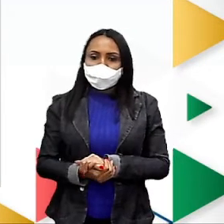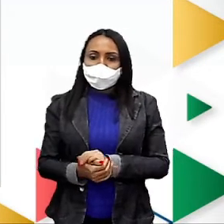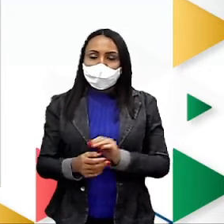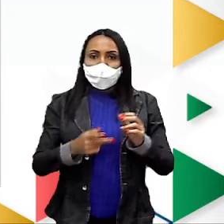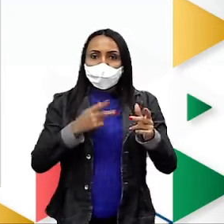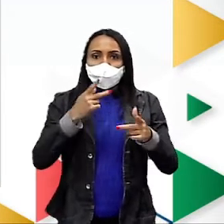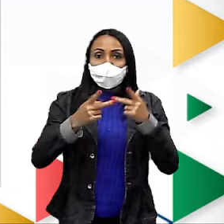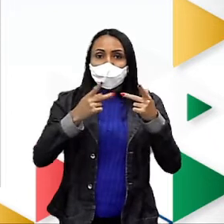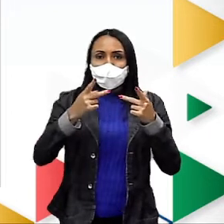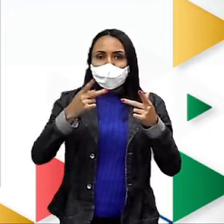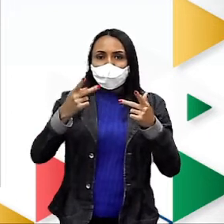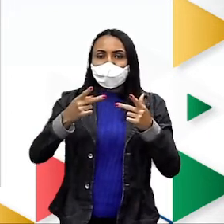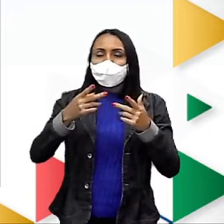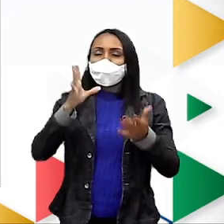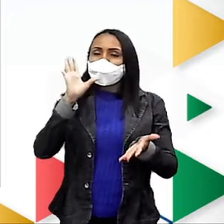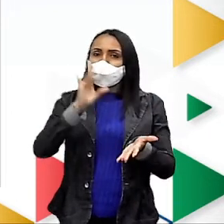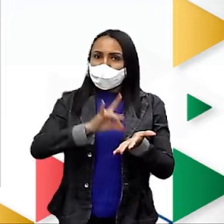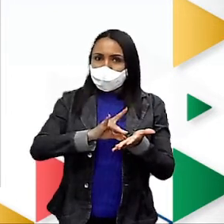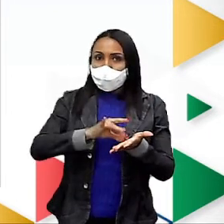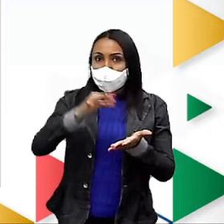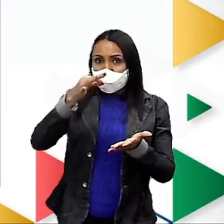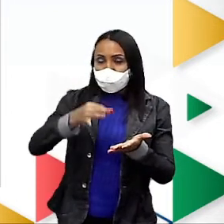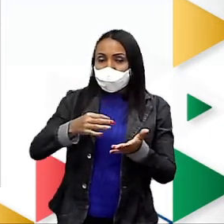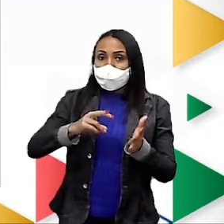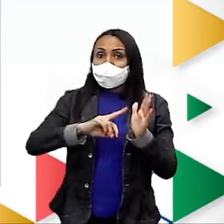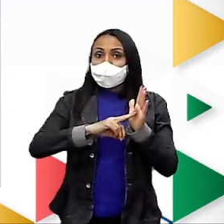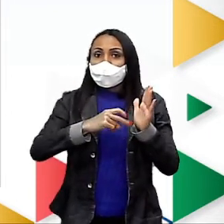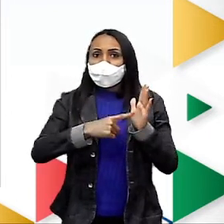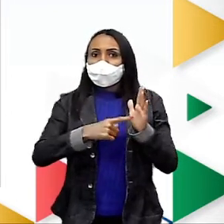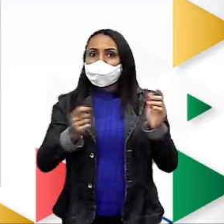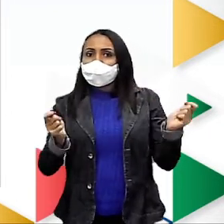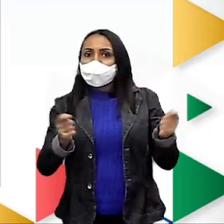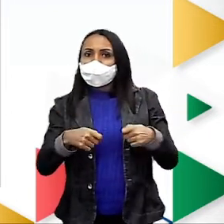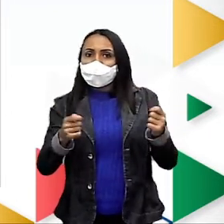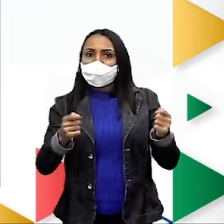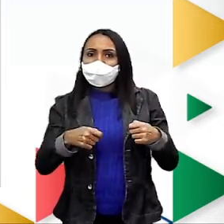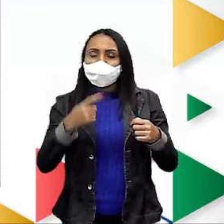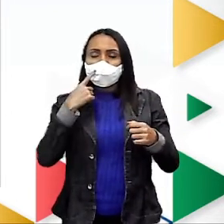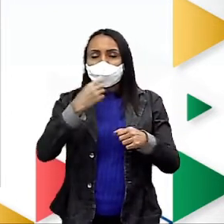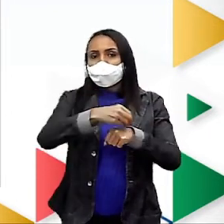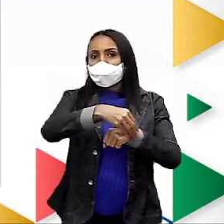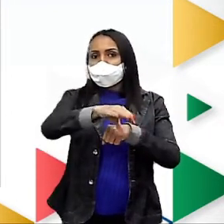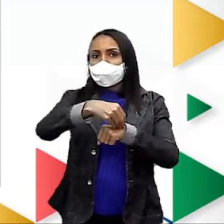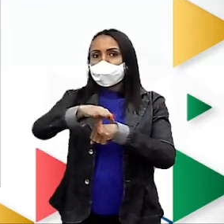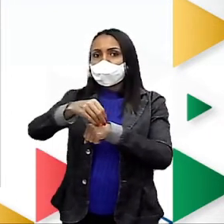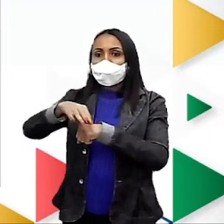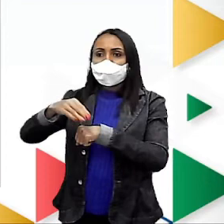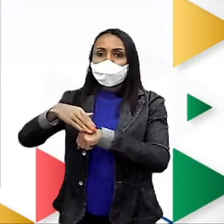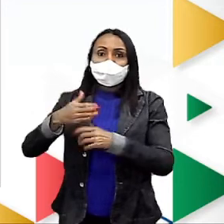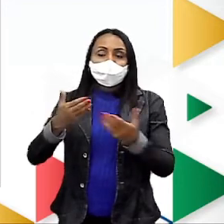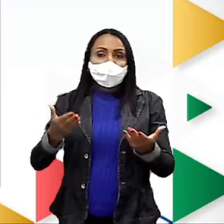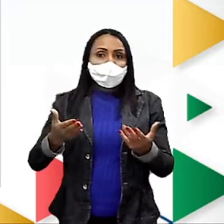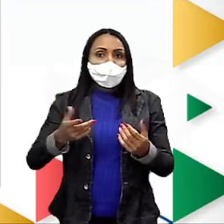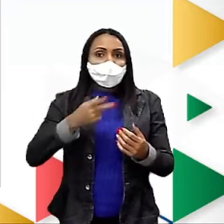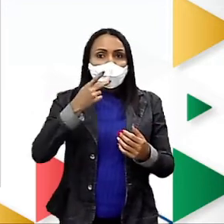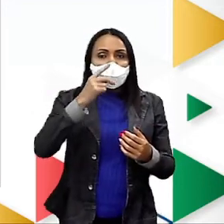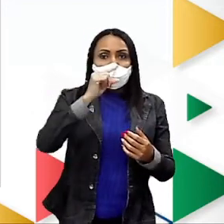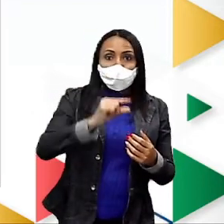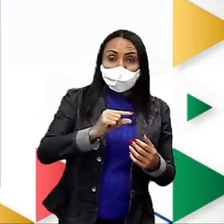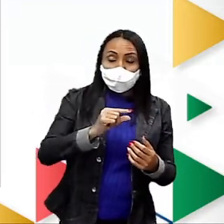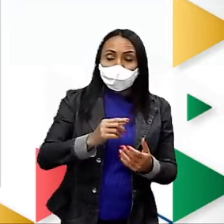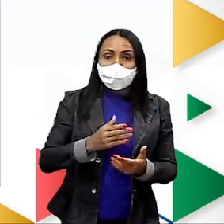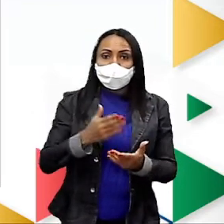forma eficiente significa ser capaz de passar uma mensagem. Olha aí, falar pouco e